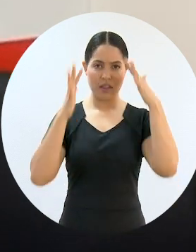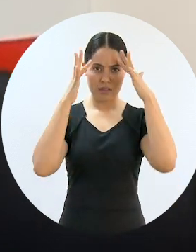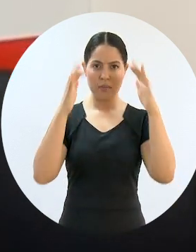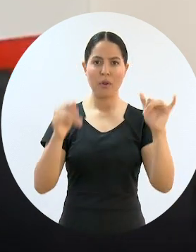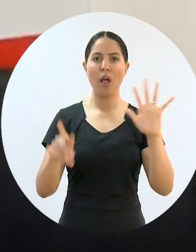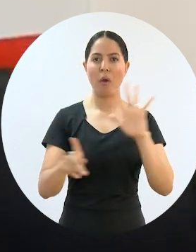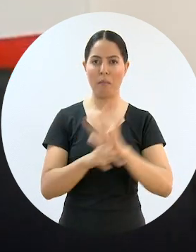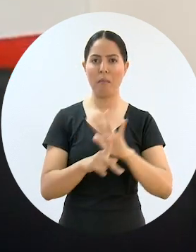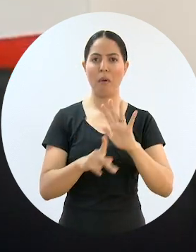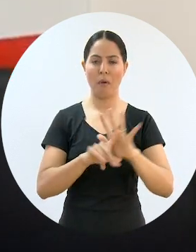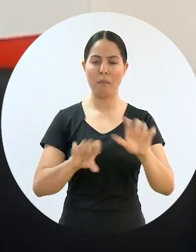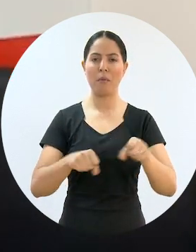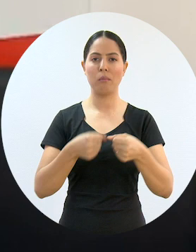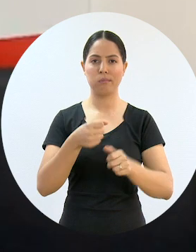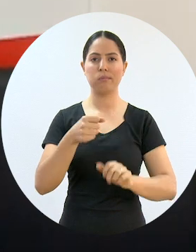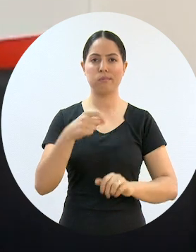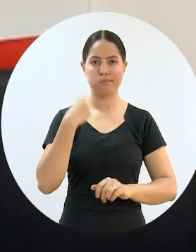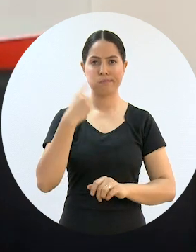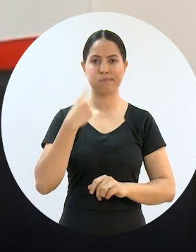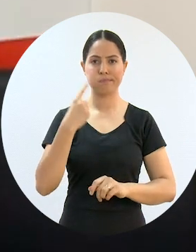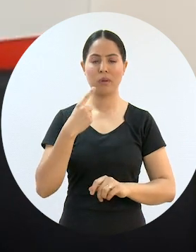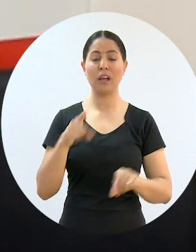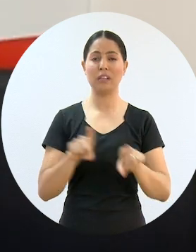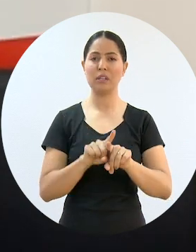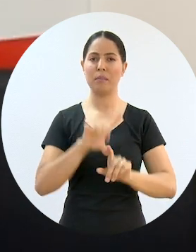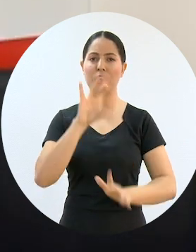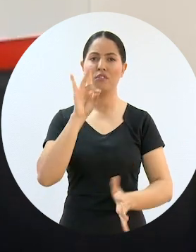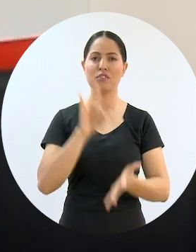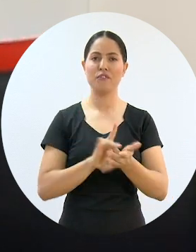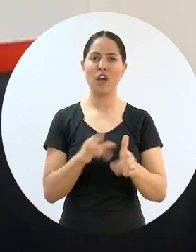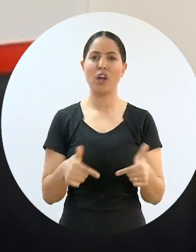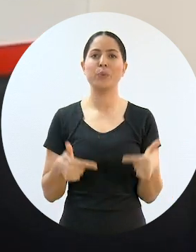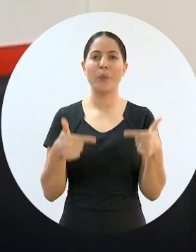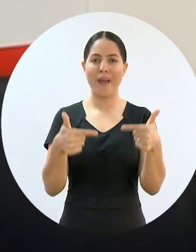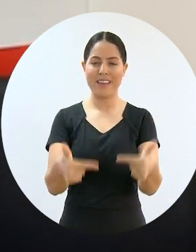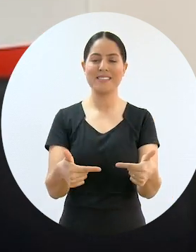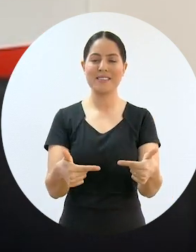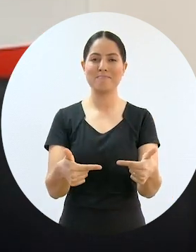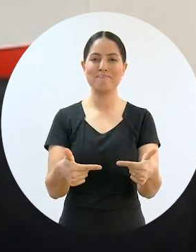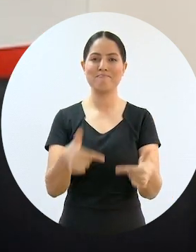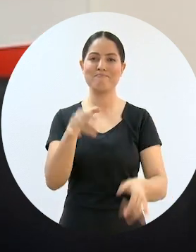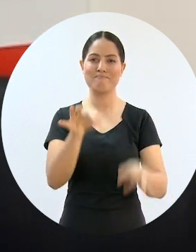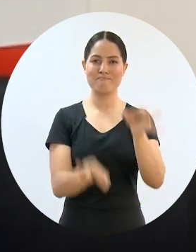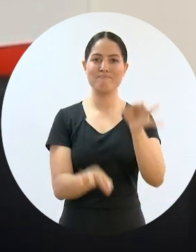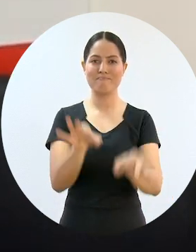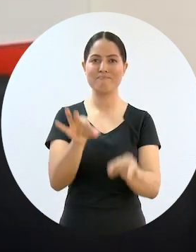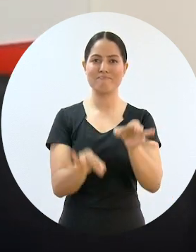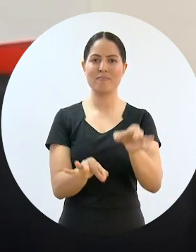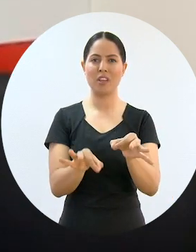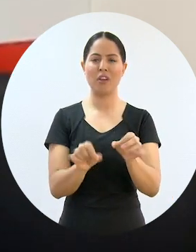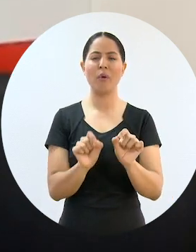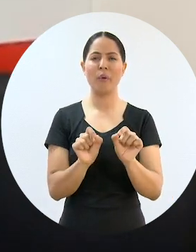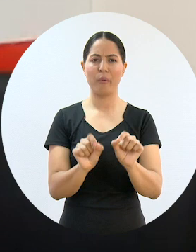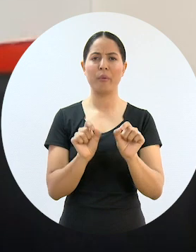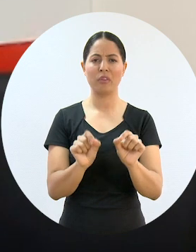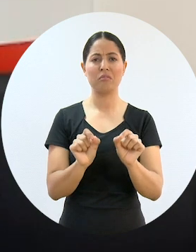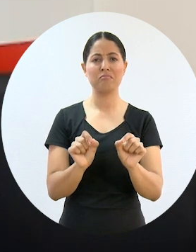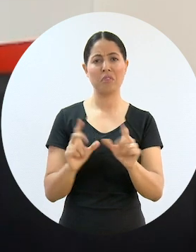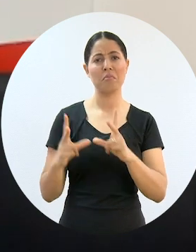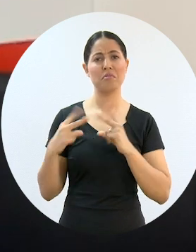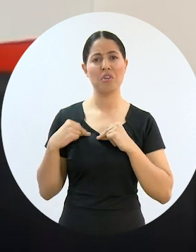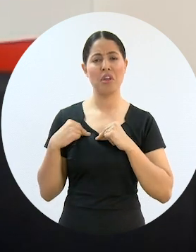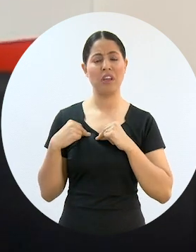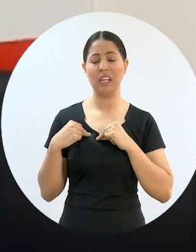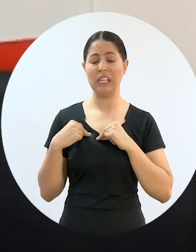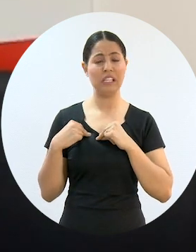tribunal de defesa da advocacia, um tribunal que realmente atua para efeito de julgar procedente aqueles casos